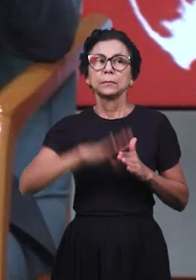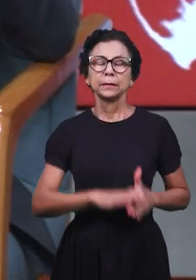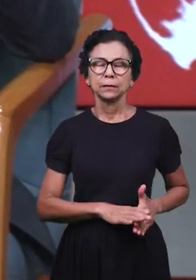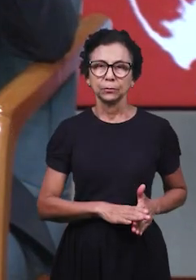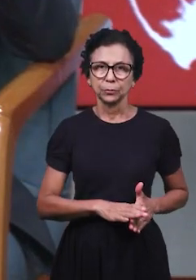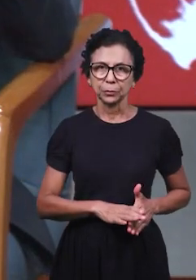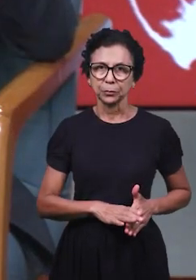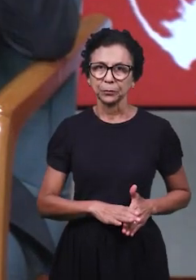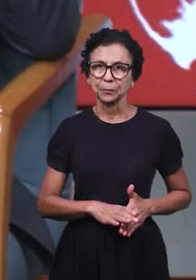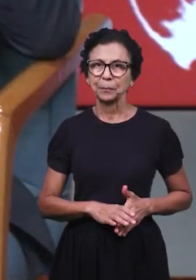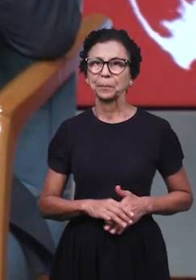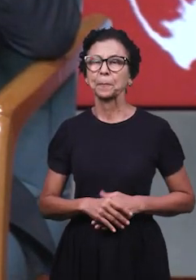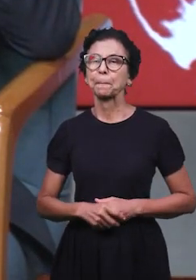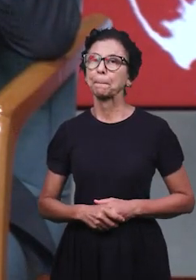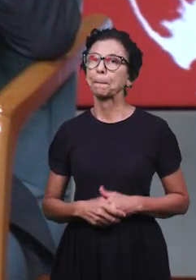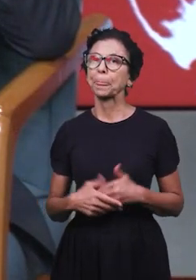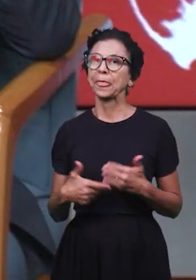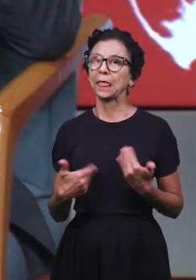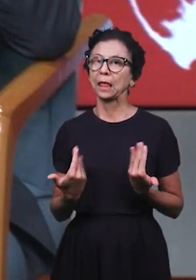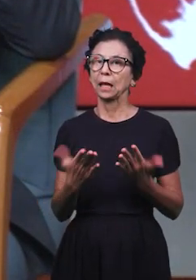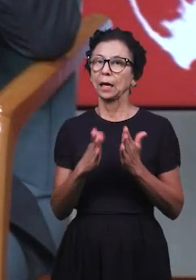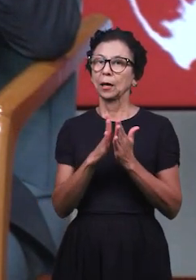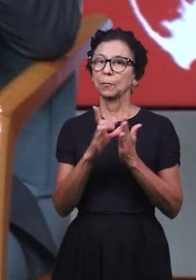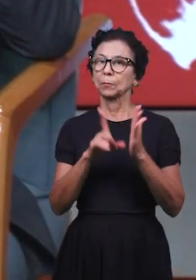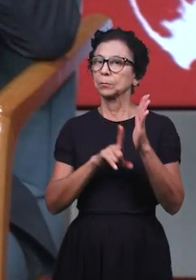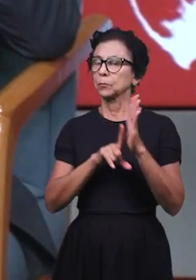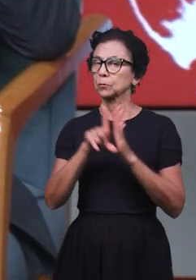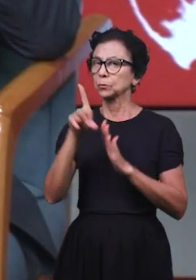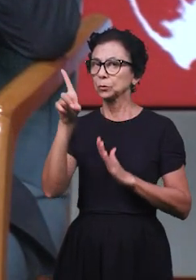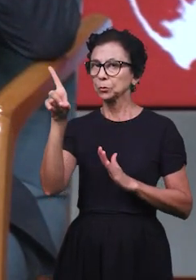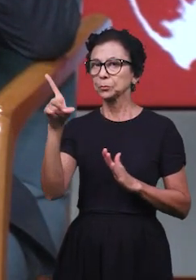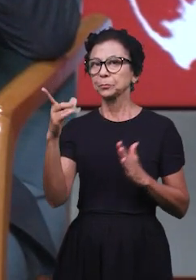àquela irmã um livramento.